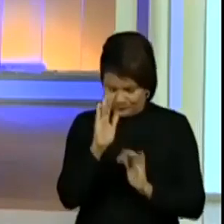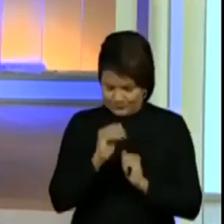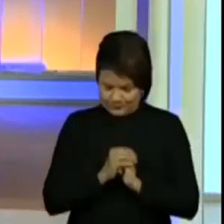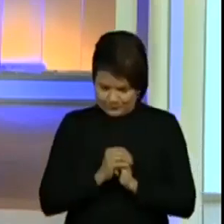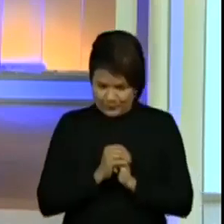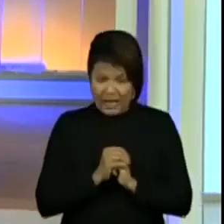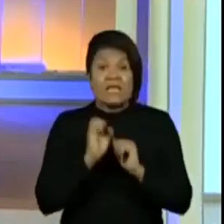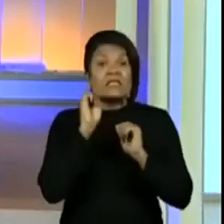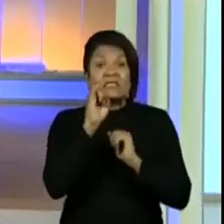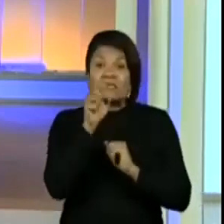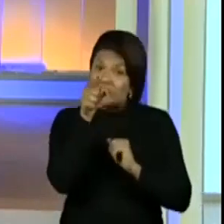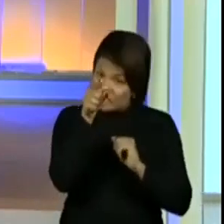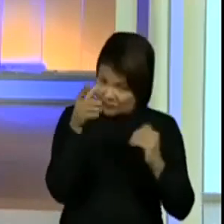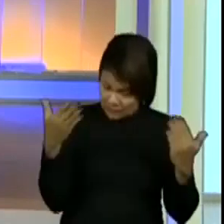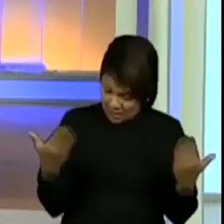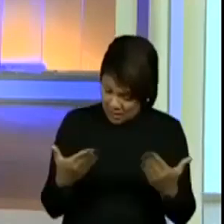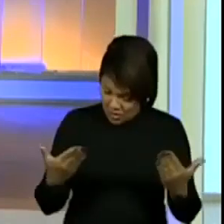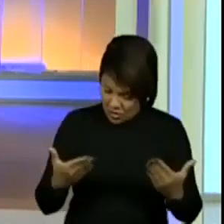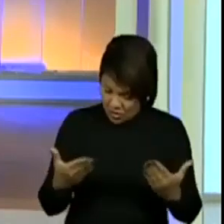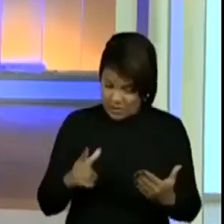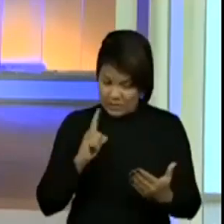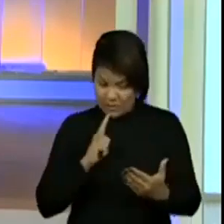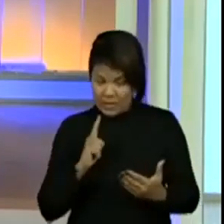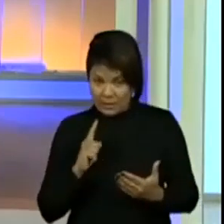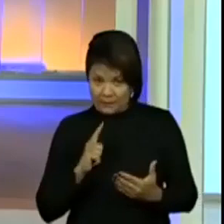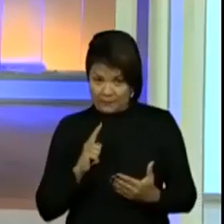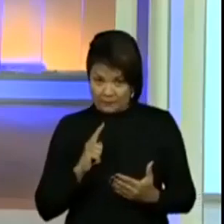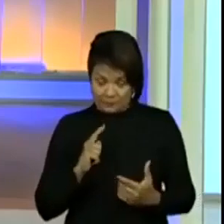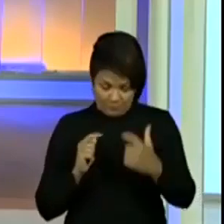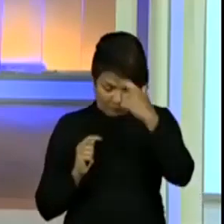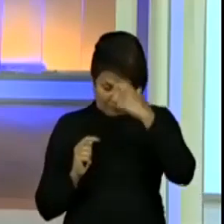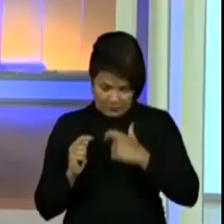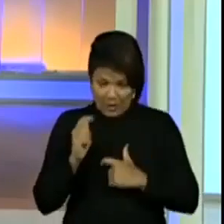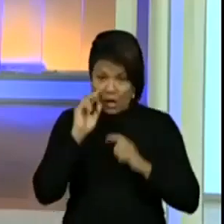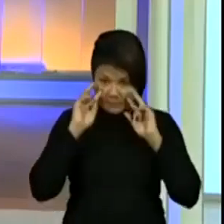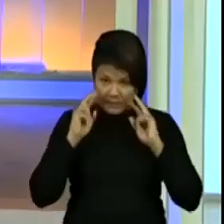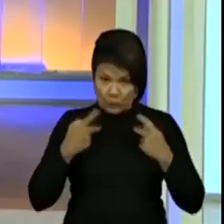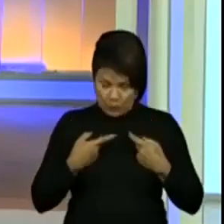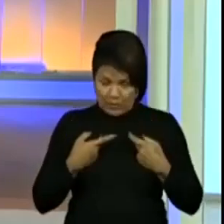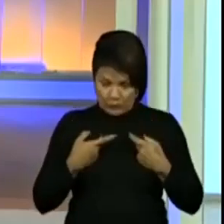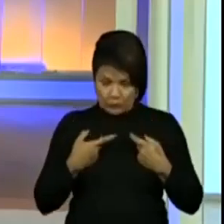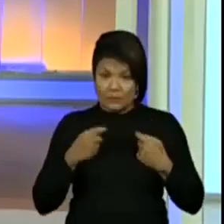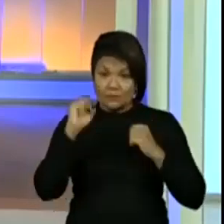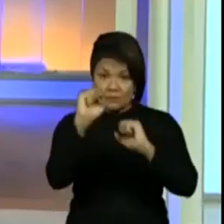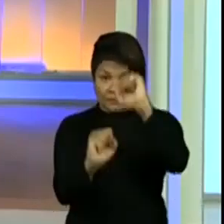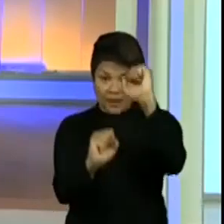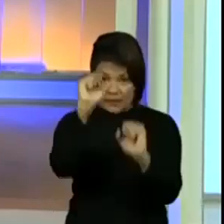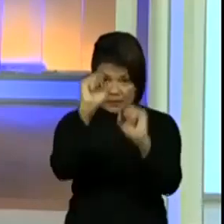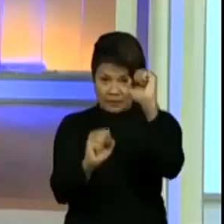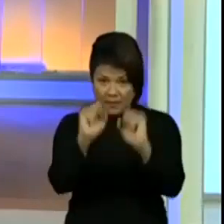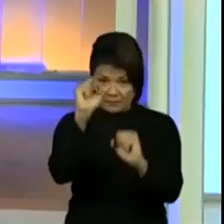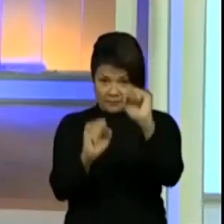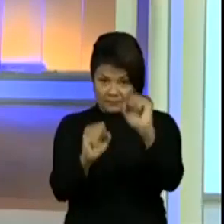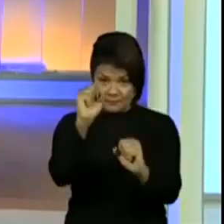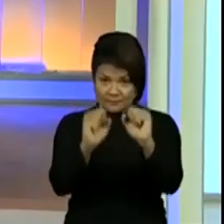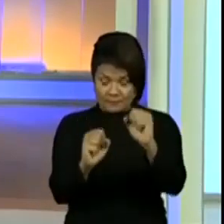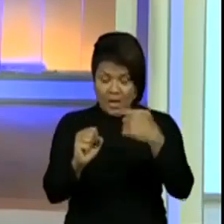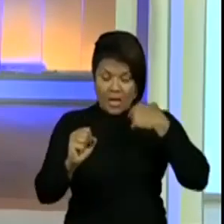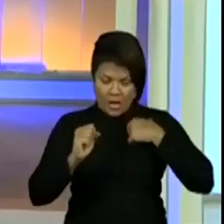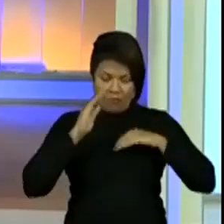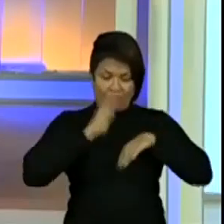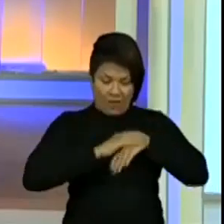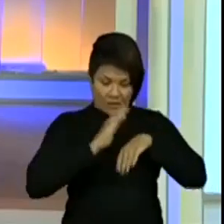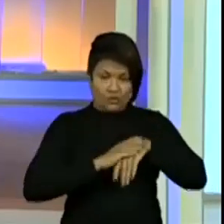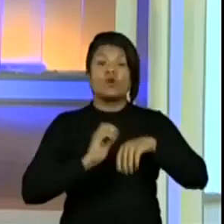Se agora você tem o homem e a máquina produzindo, isso é sinal de que você vai ter mais ou